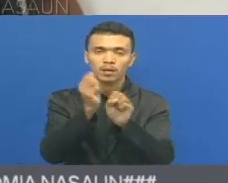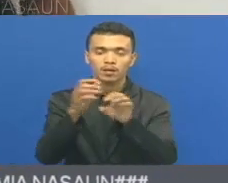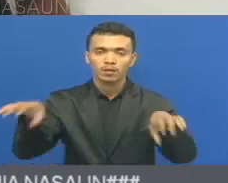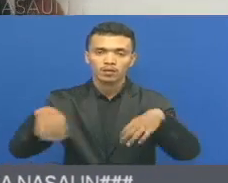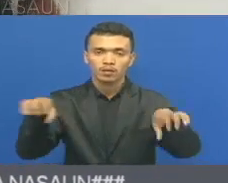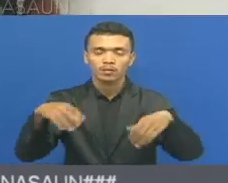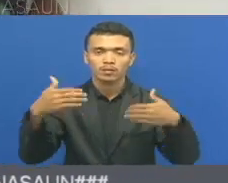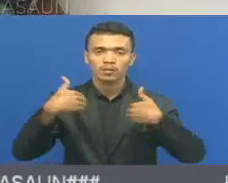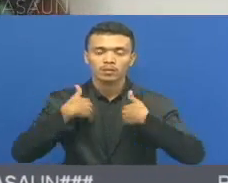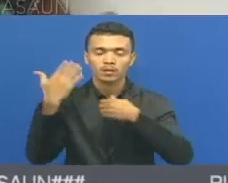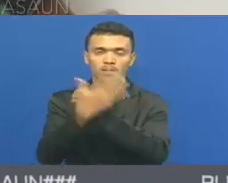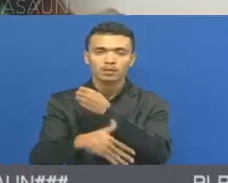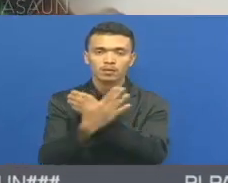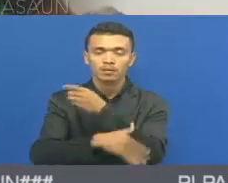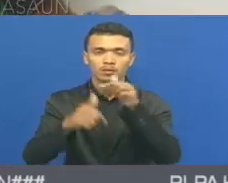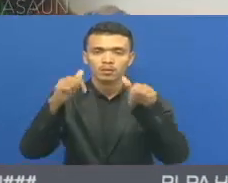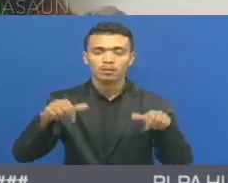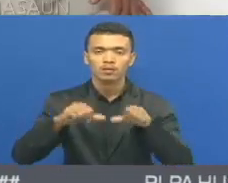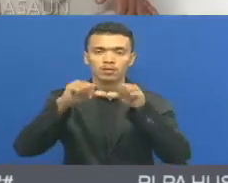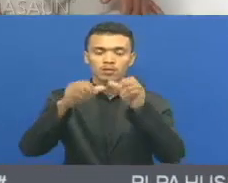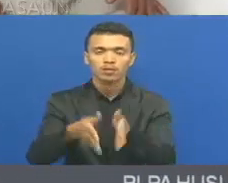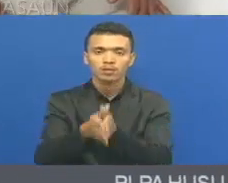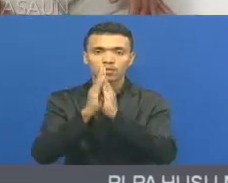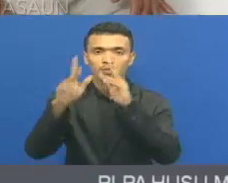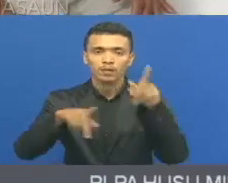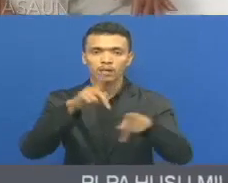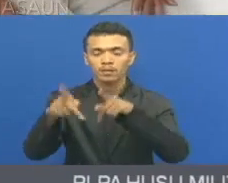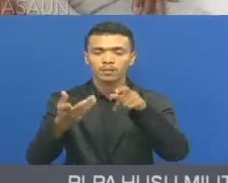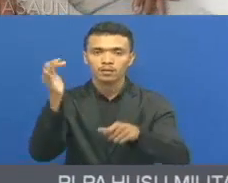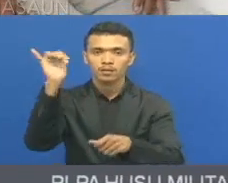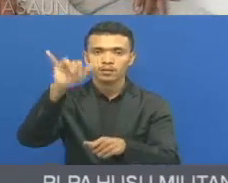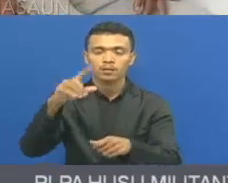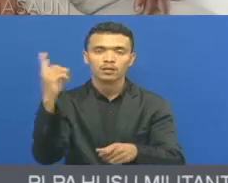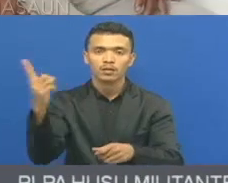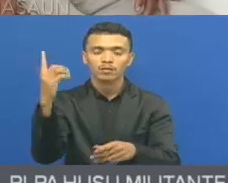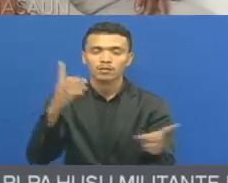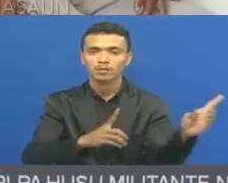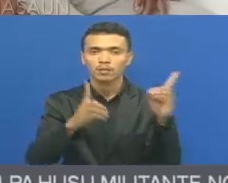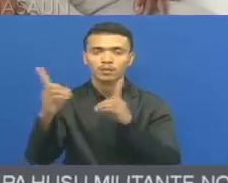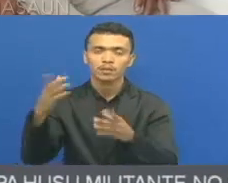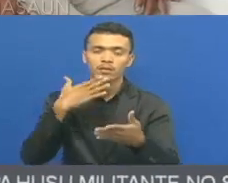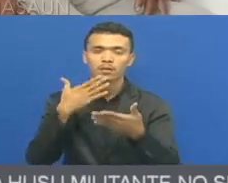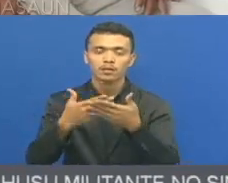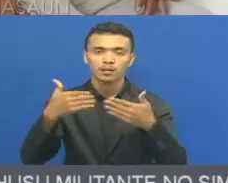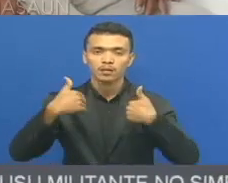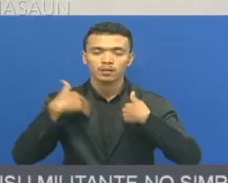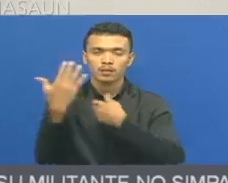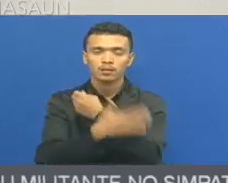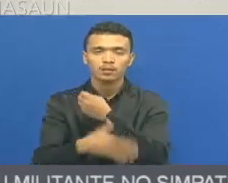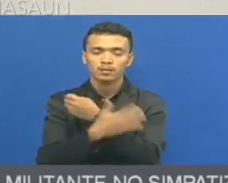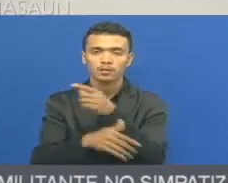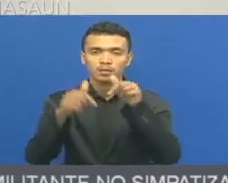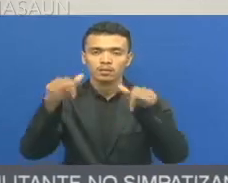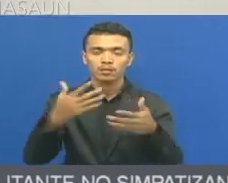país ne. O Watumisa nos continua o suba militante no apoiante Sira, até na foto em criar unidade no paz e a país ne.